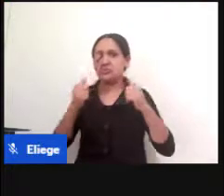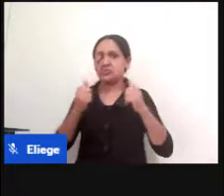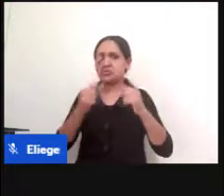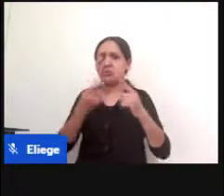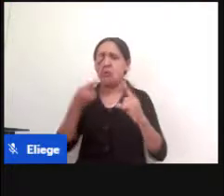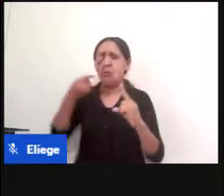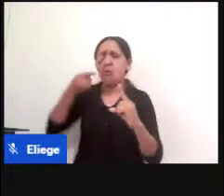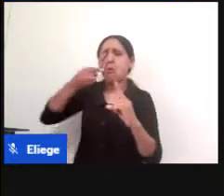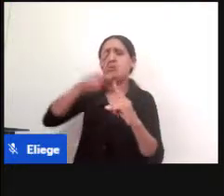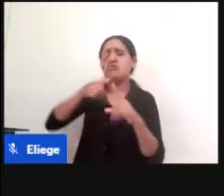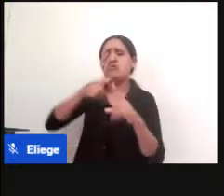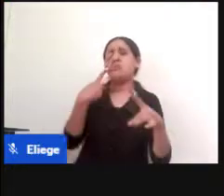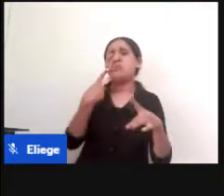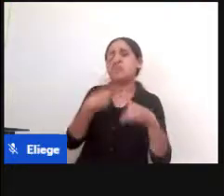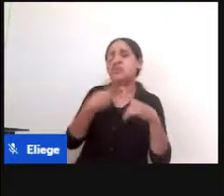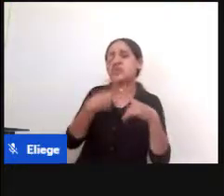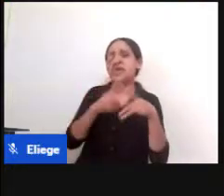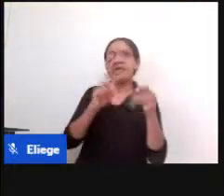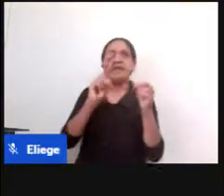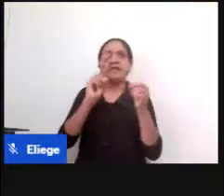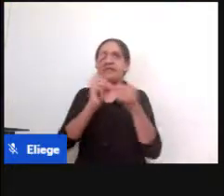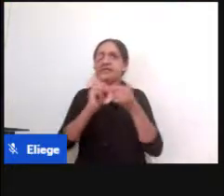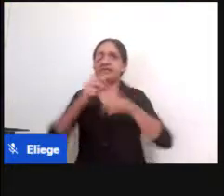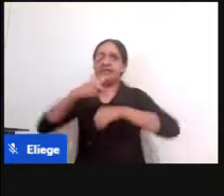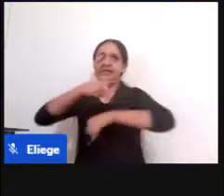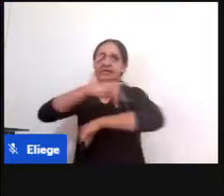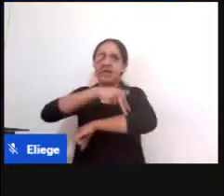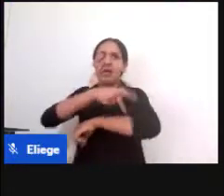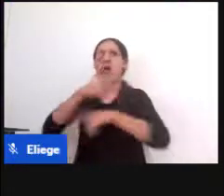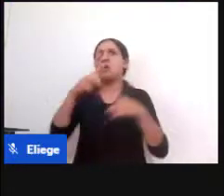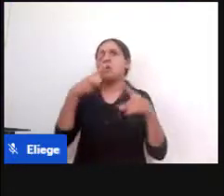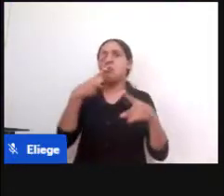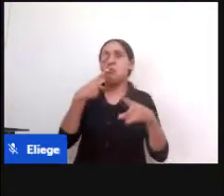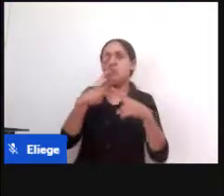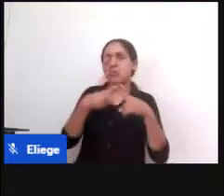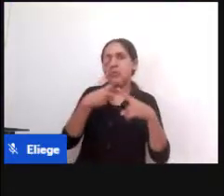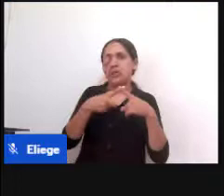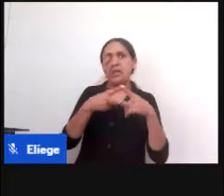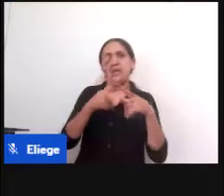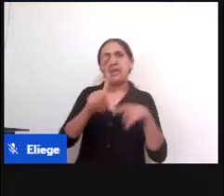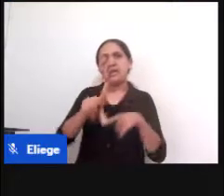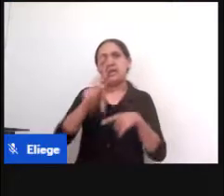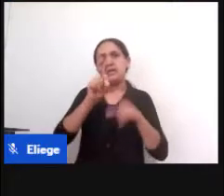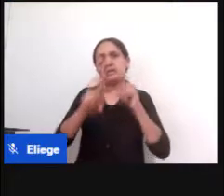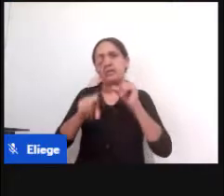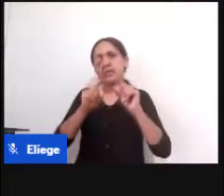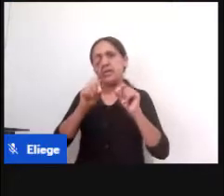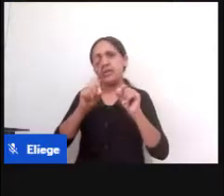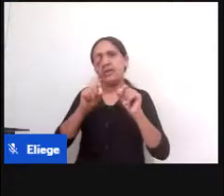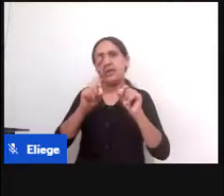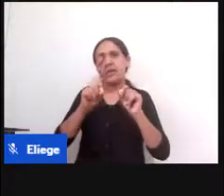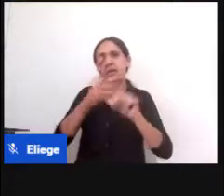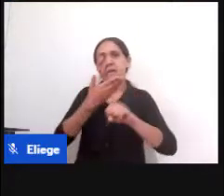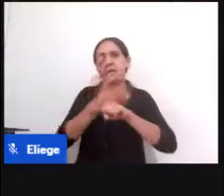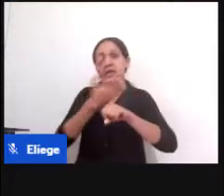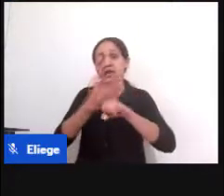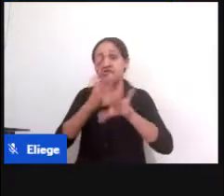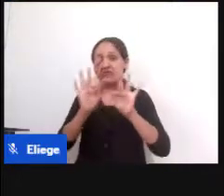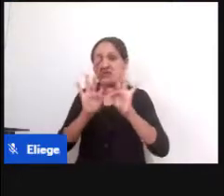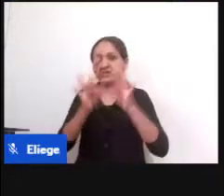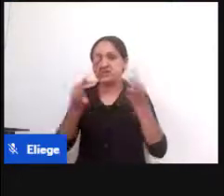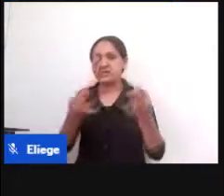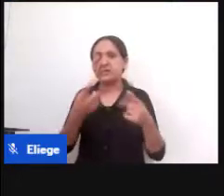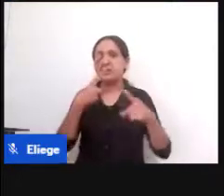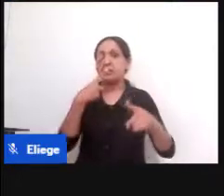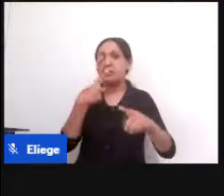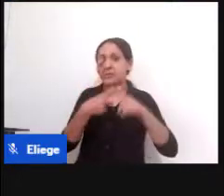aquela atividade, por que eu escolhi mais as habilidades comuns do que os esportes, por exemplo? Por que eu escolhi mais a